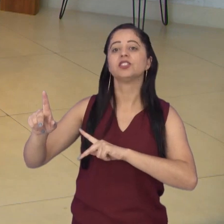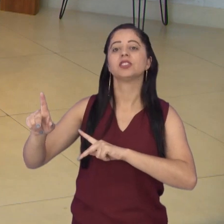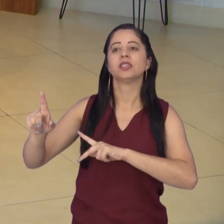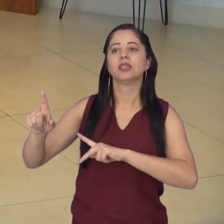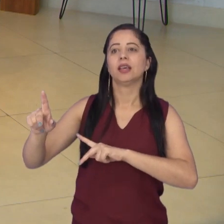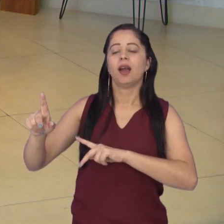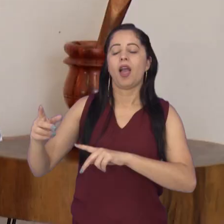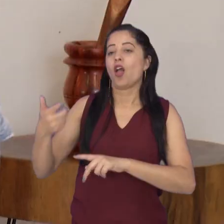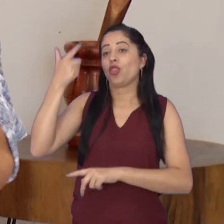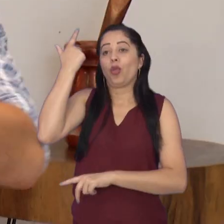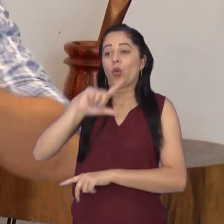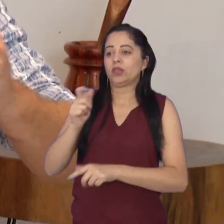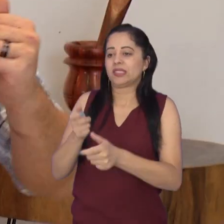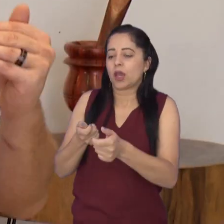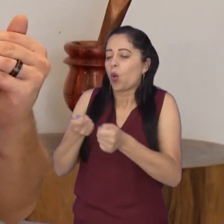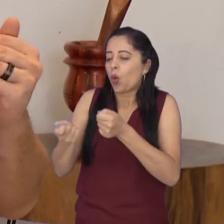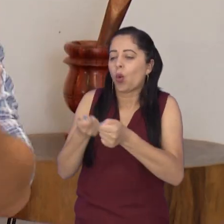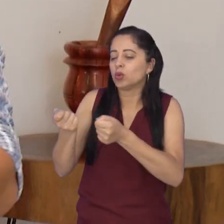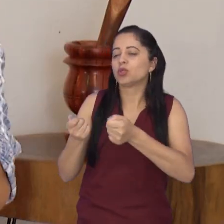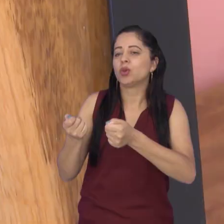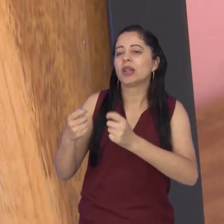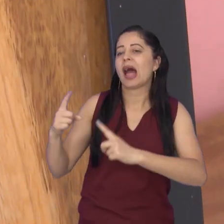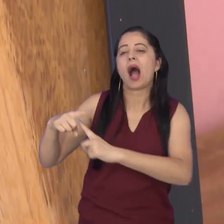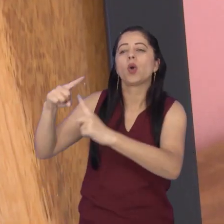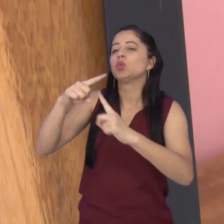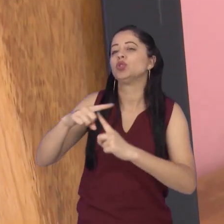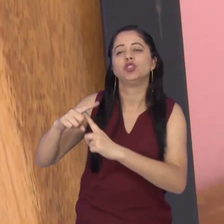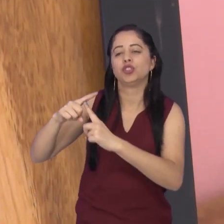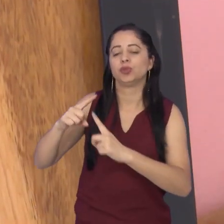controle total das formas que ela vai fazer.